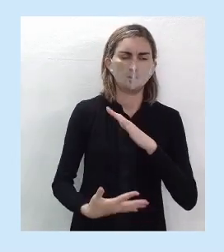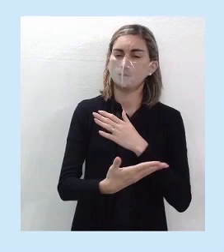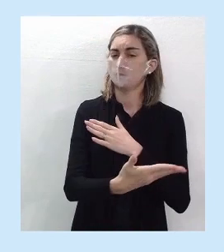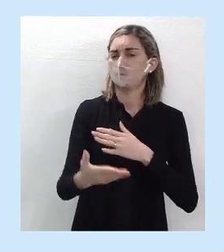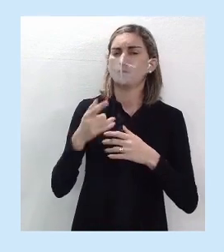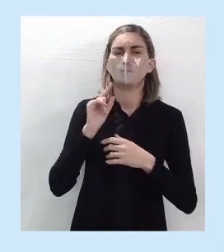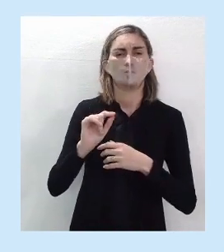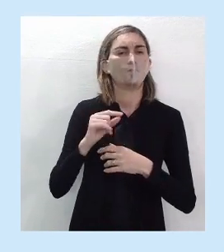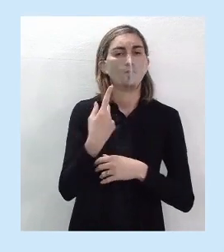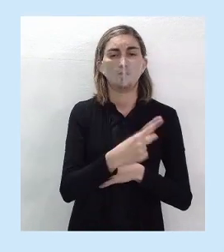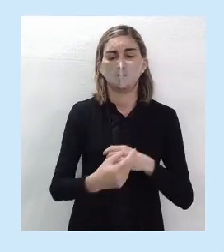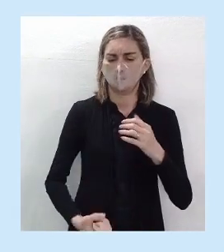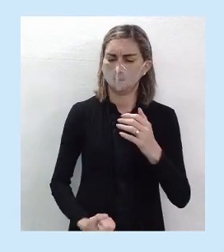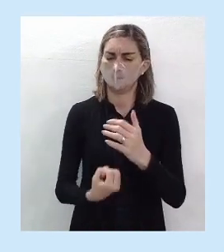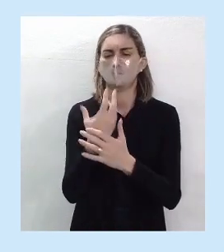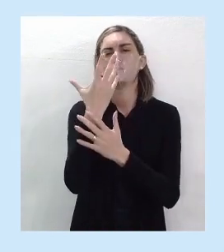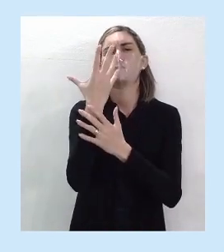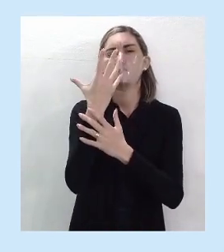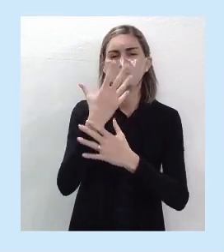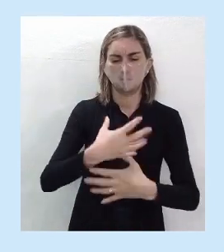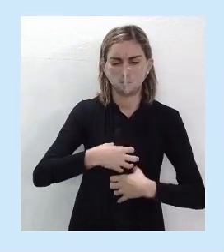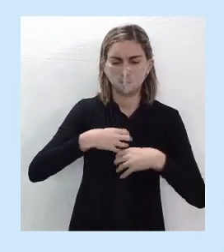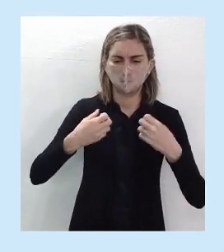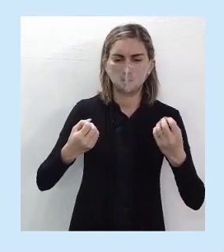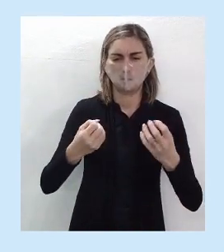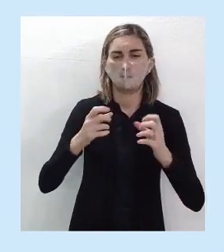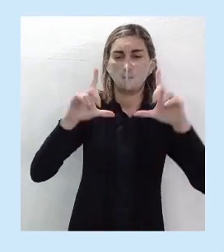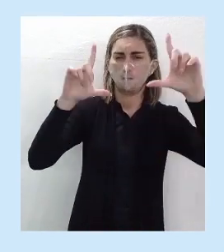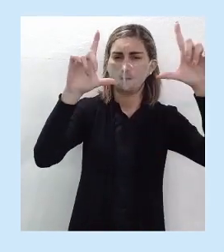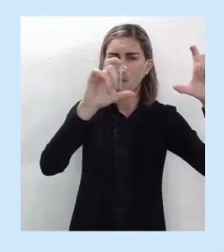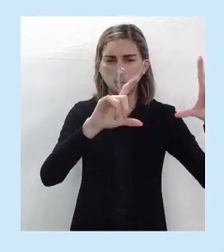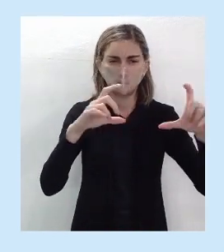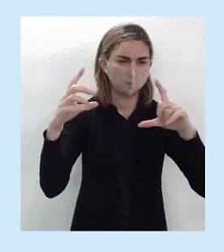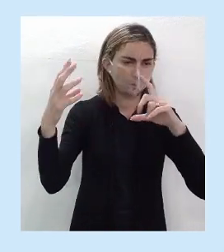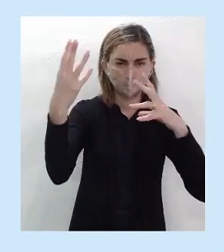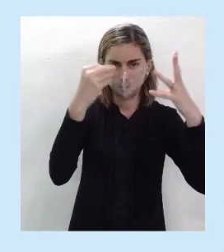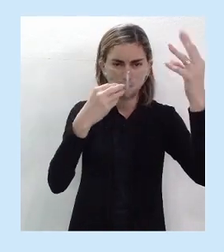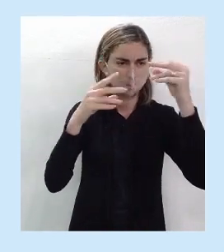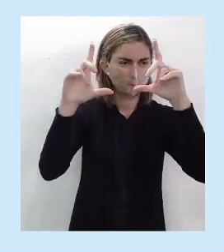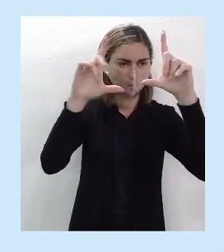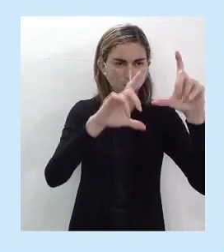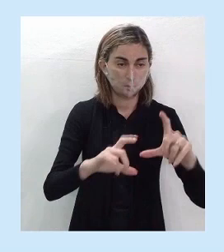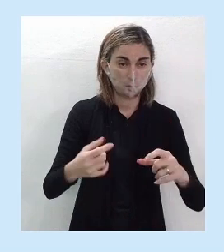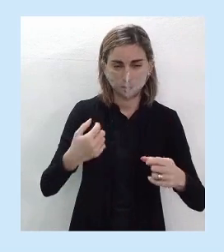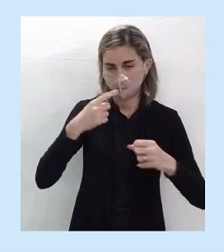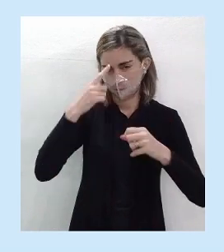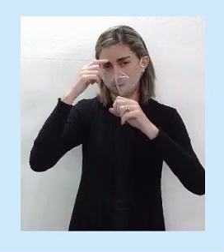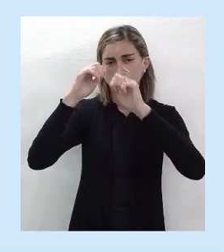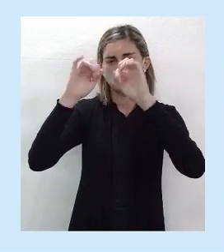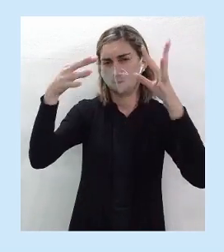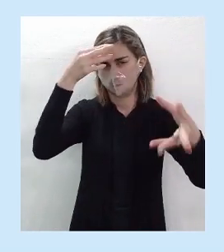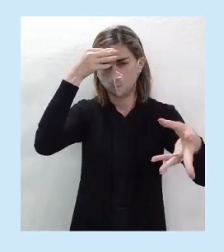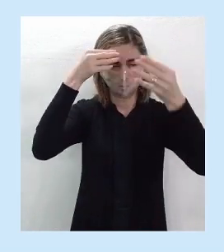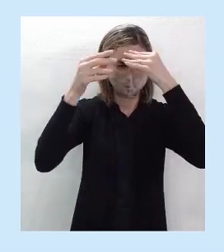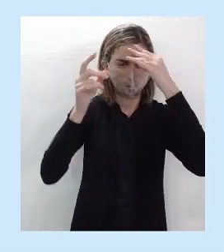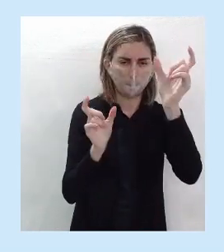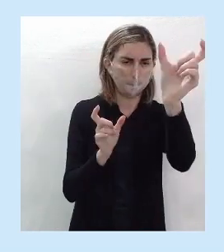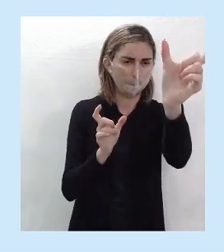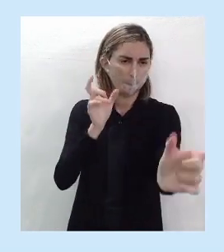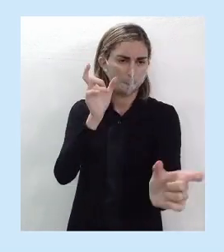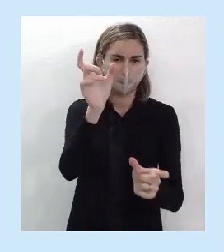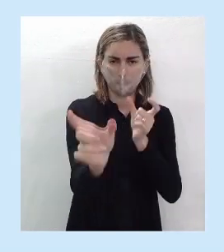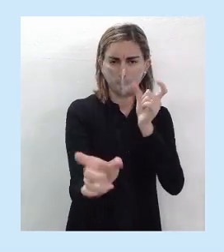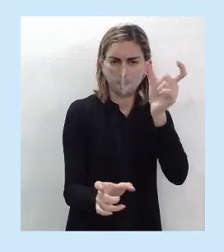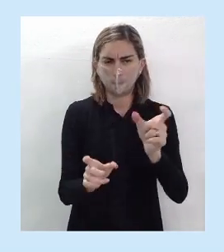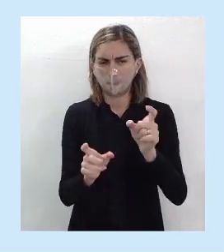de que ele nasce com a força da imagem, não é? É como se a gente estivesse captando em palavras